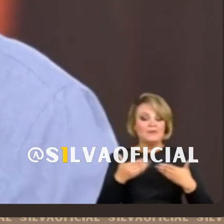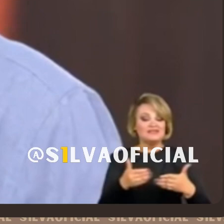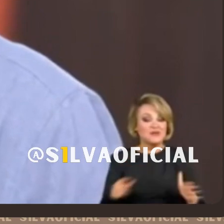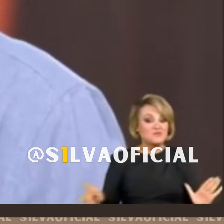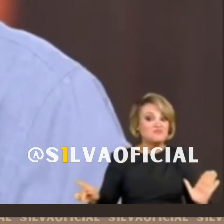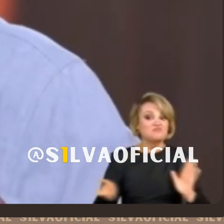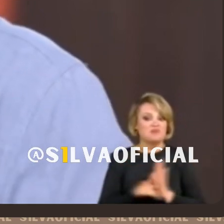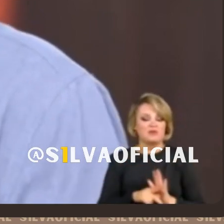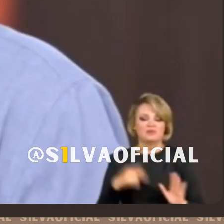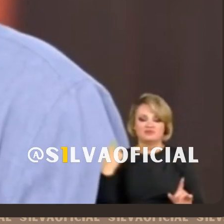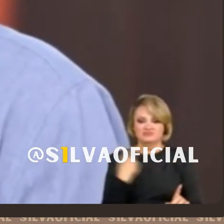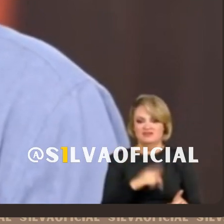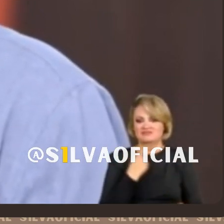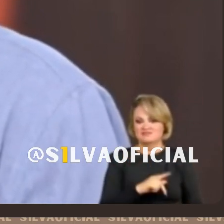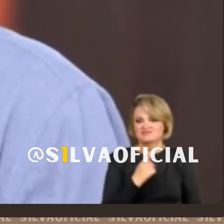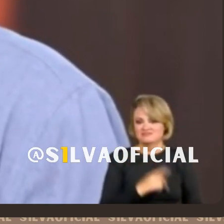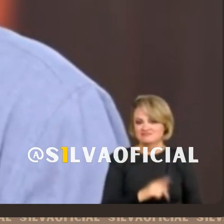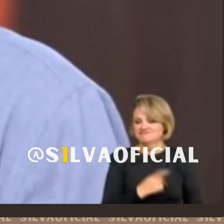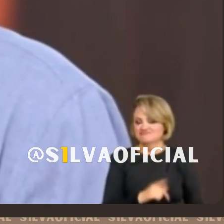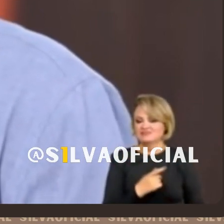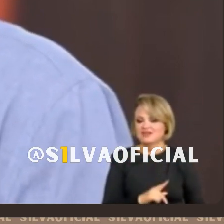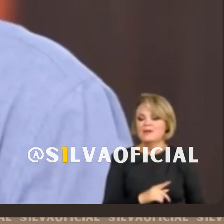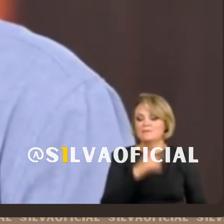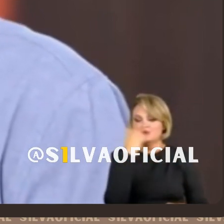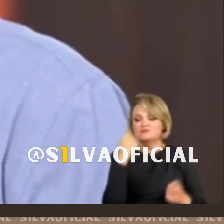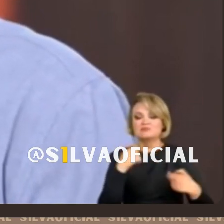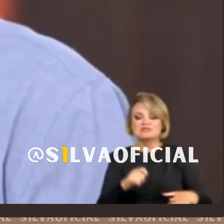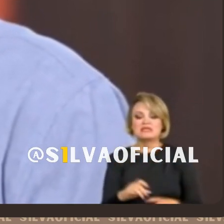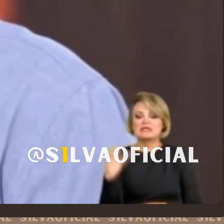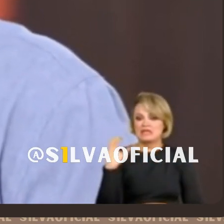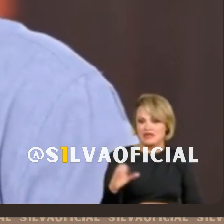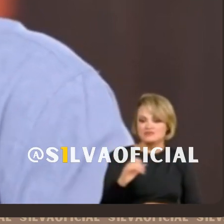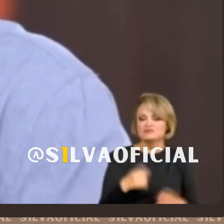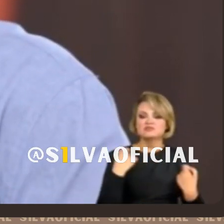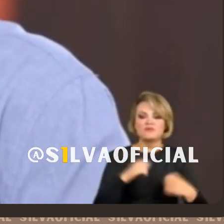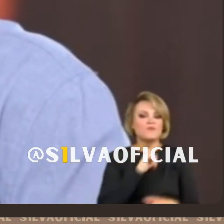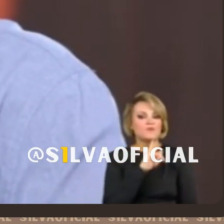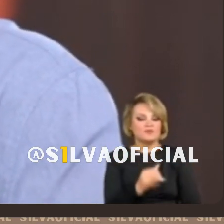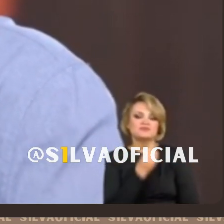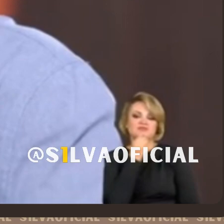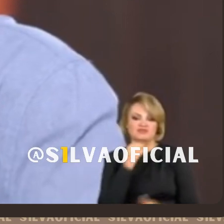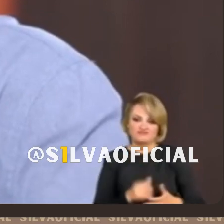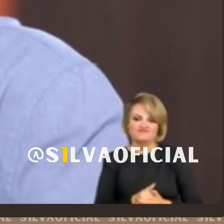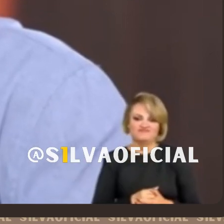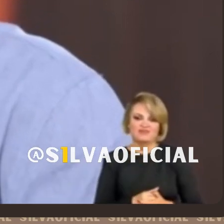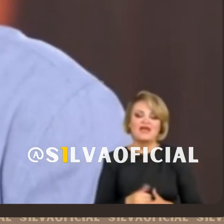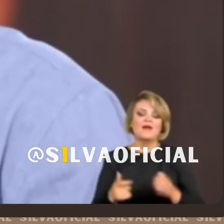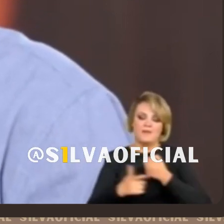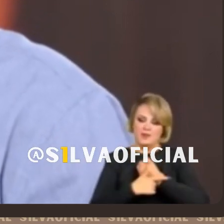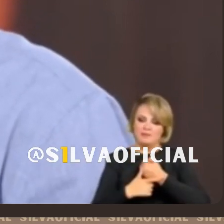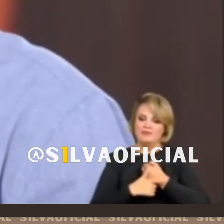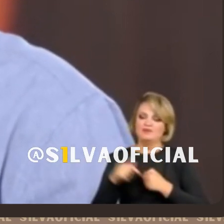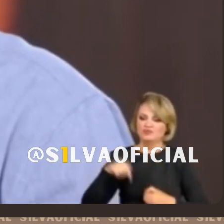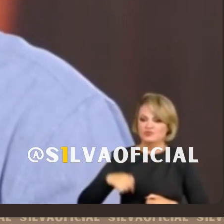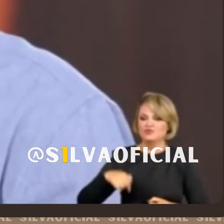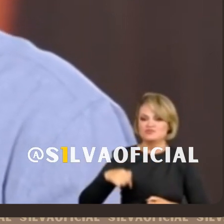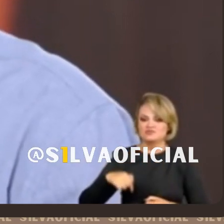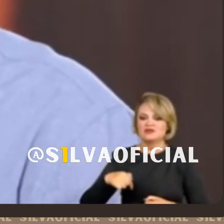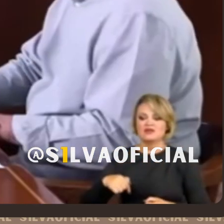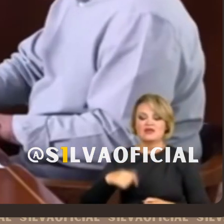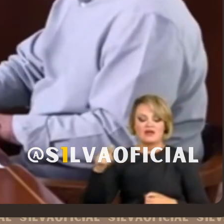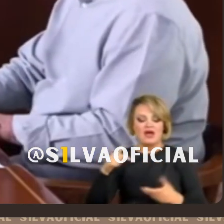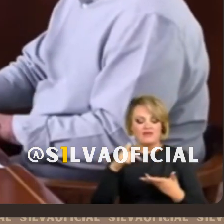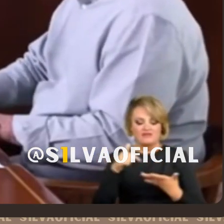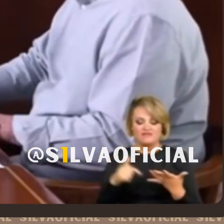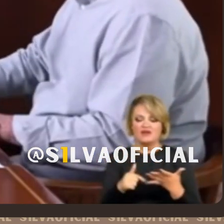de crédito e de oportunidade. Esse é o papel do Estado, criar as condições para as pessoas poderem participar. É porque a